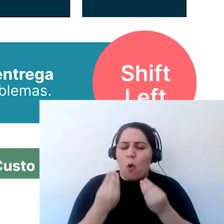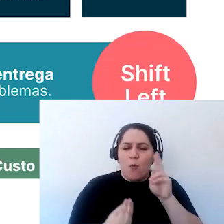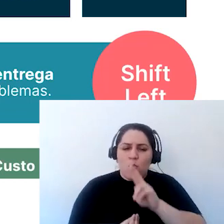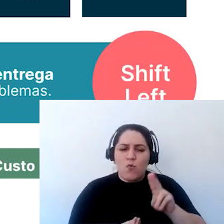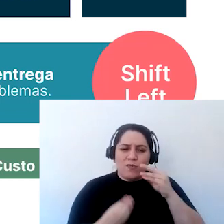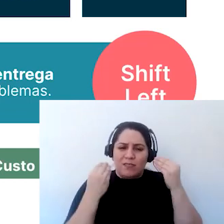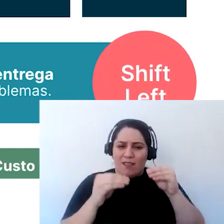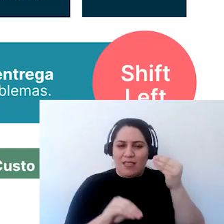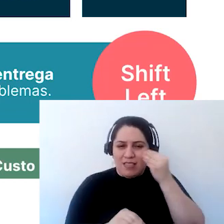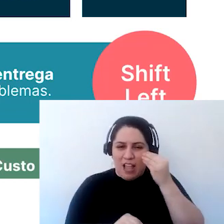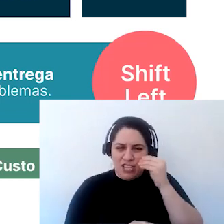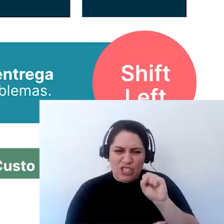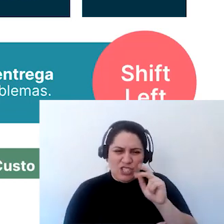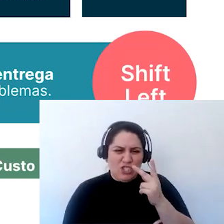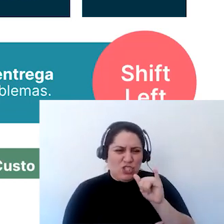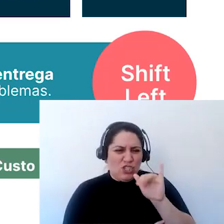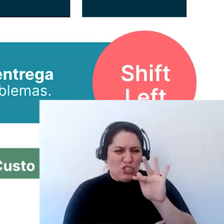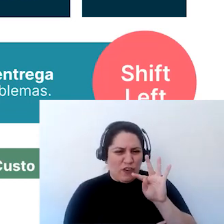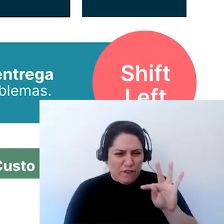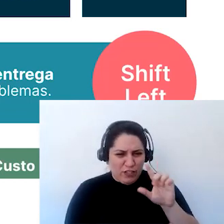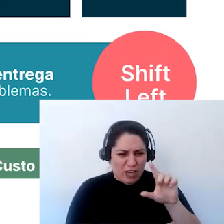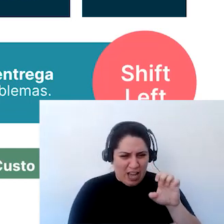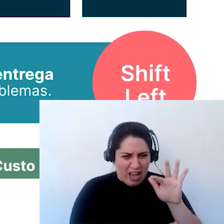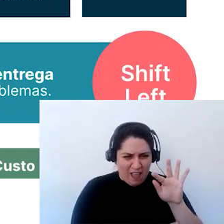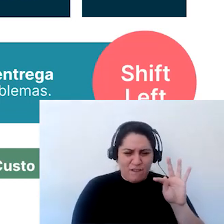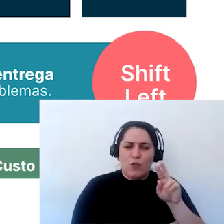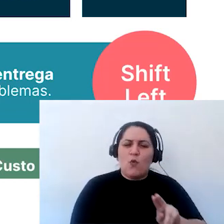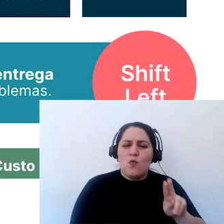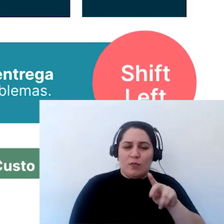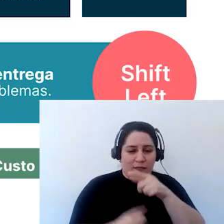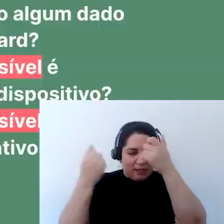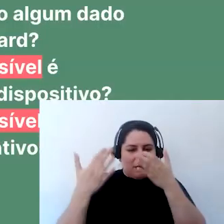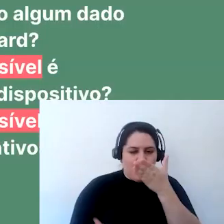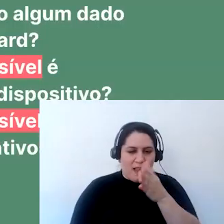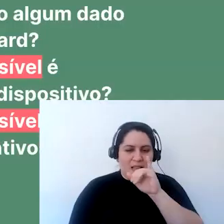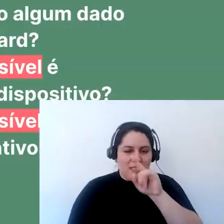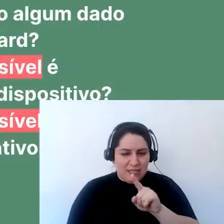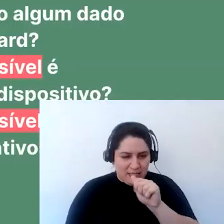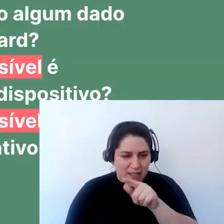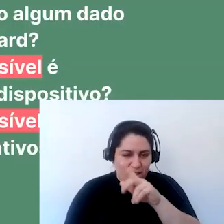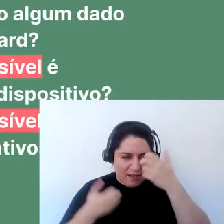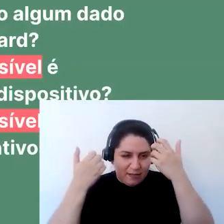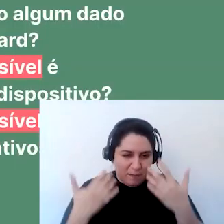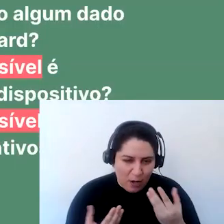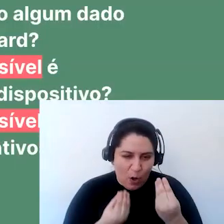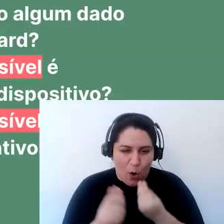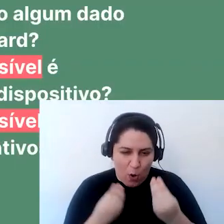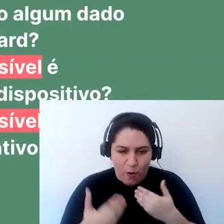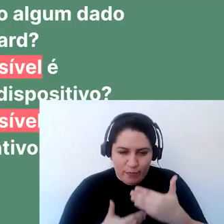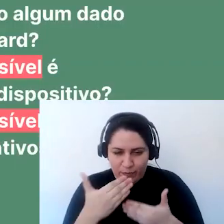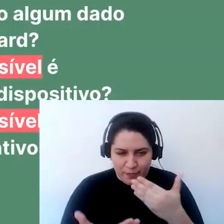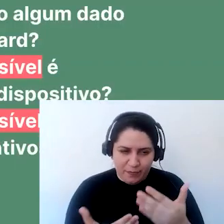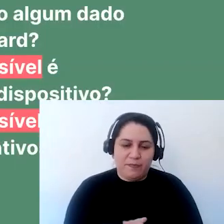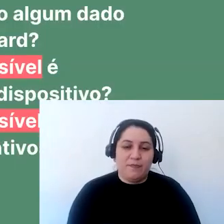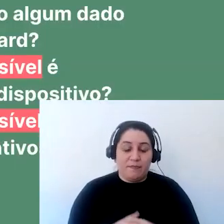das atividades do ciclo de vida de entrega ágil com a Isa. Bora lá! Beleza, gente. Falando um